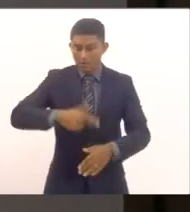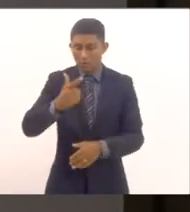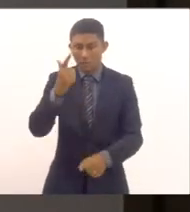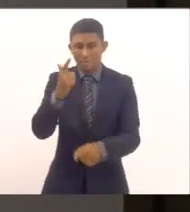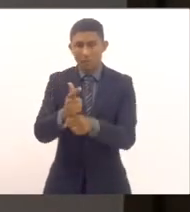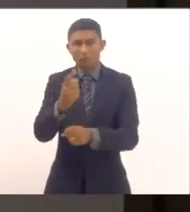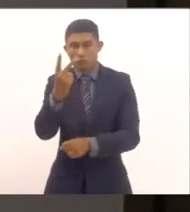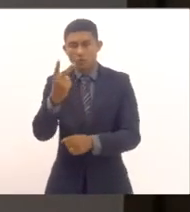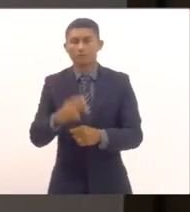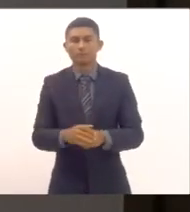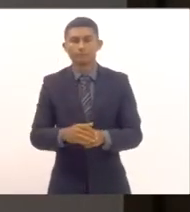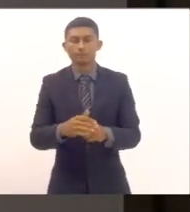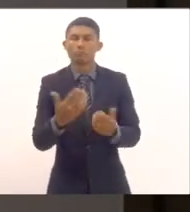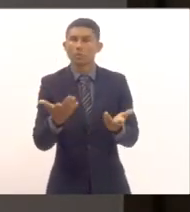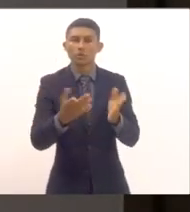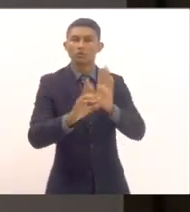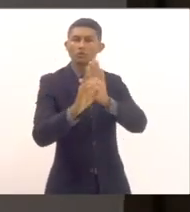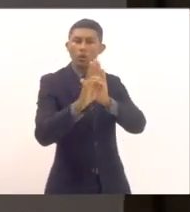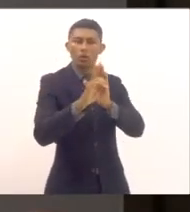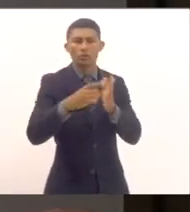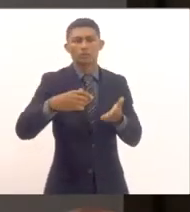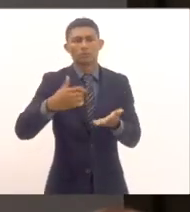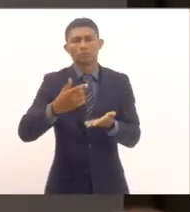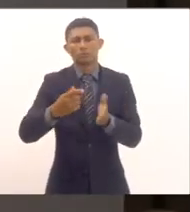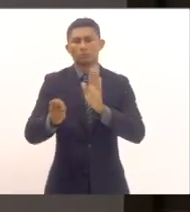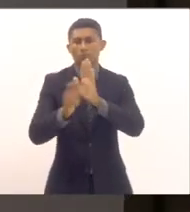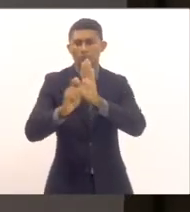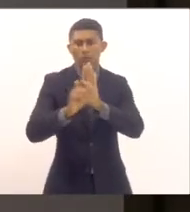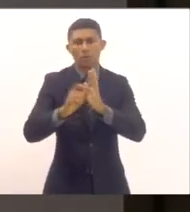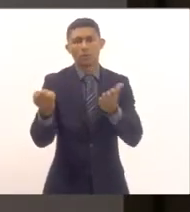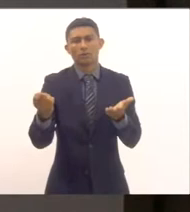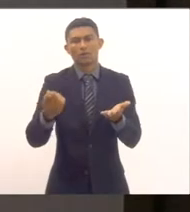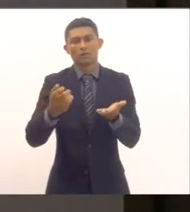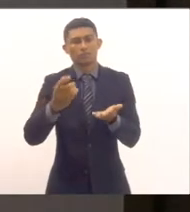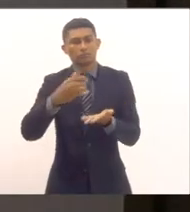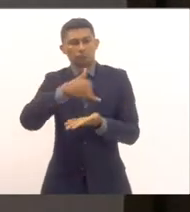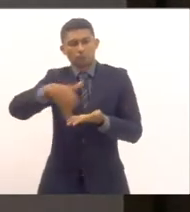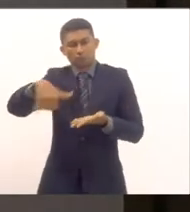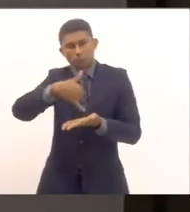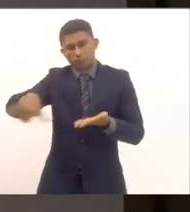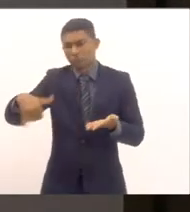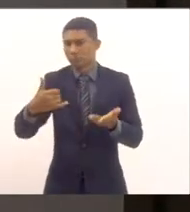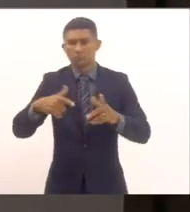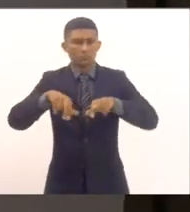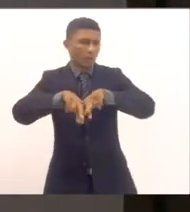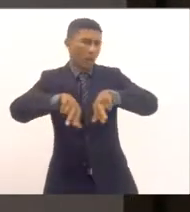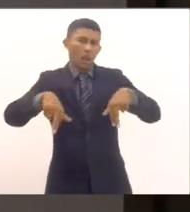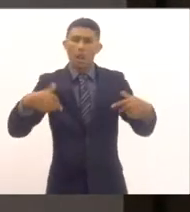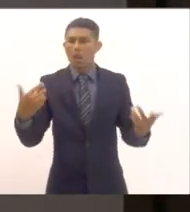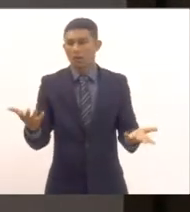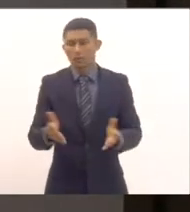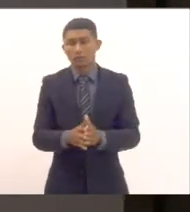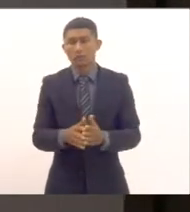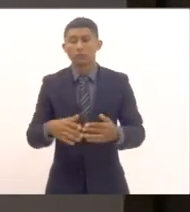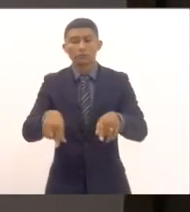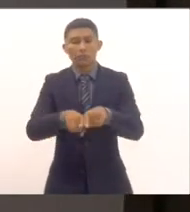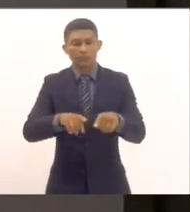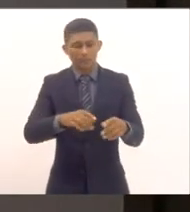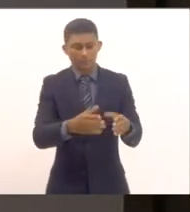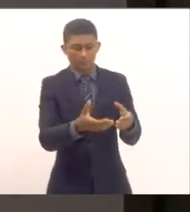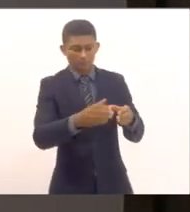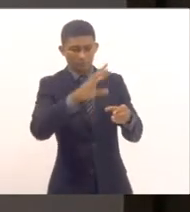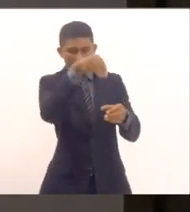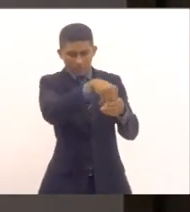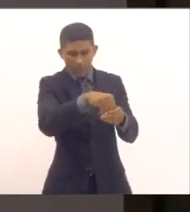maconha cocaína raxixe líquido para chegar de cheirinho da Loló é recipiente contendo maconha